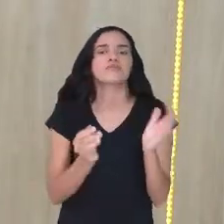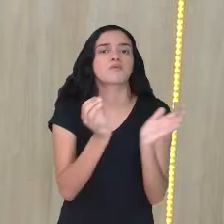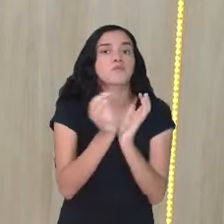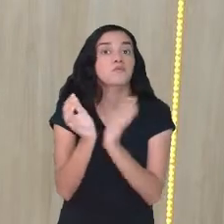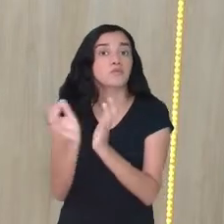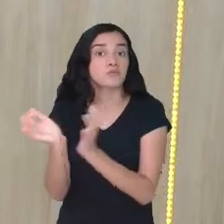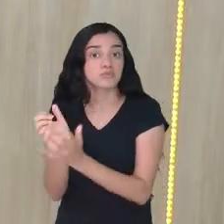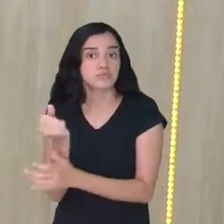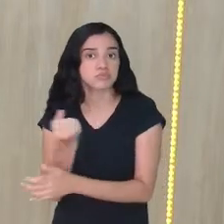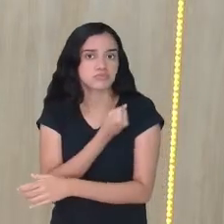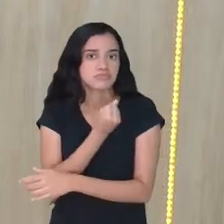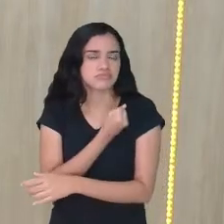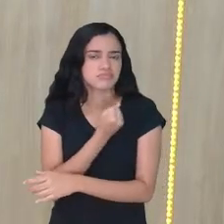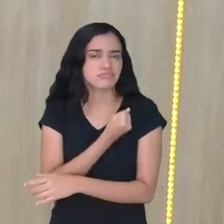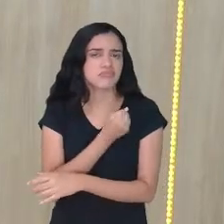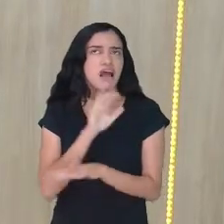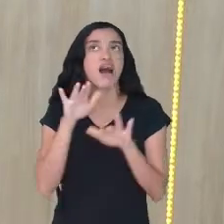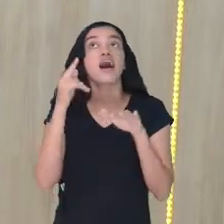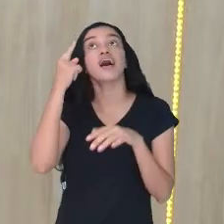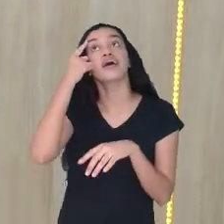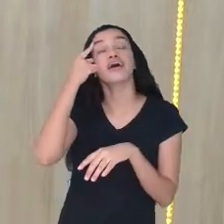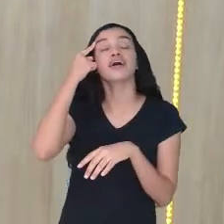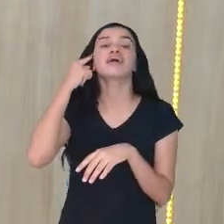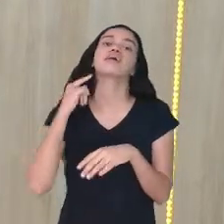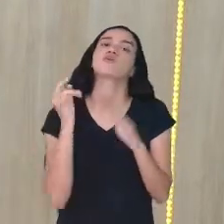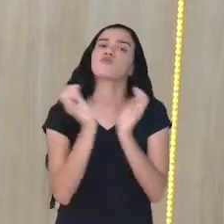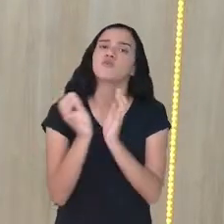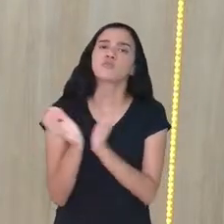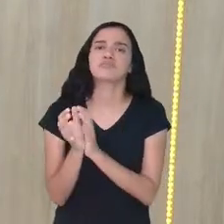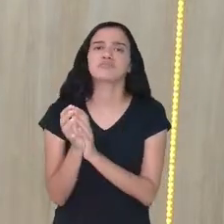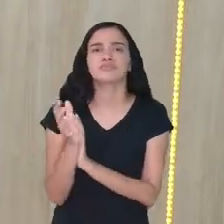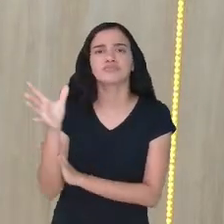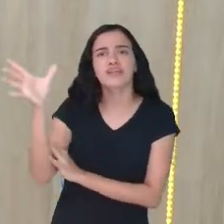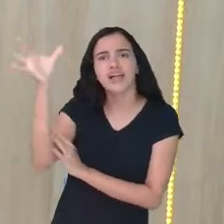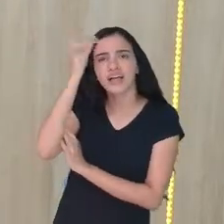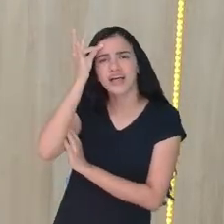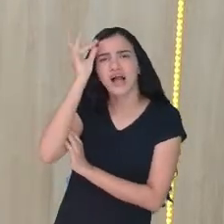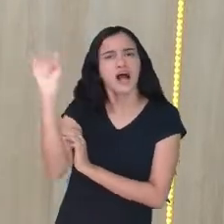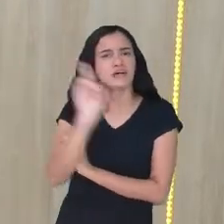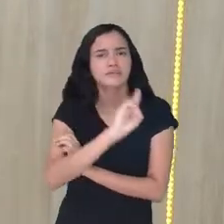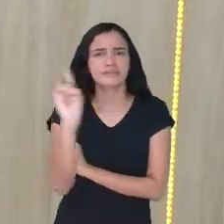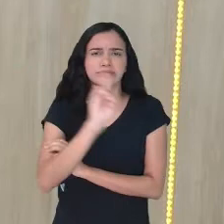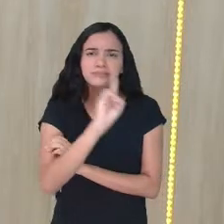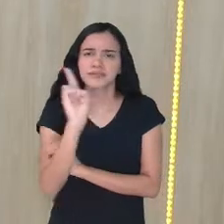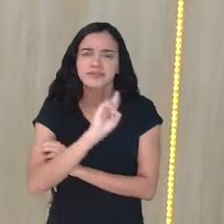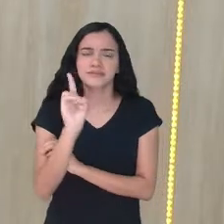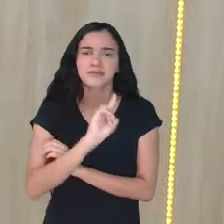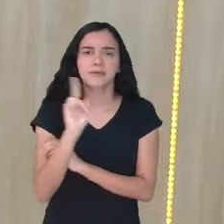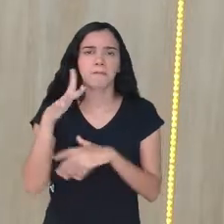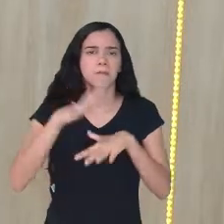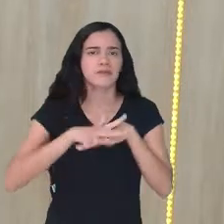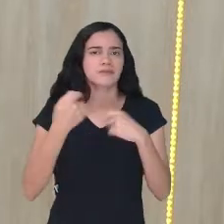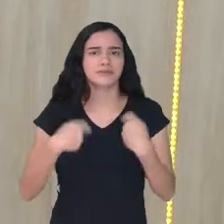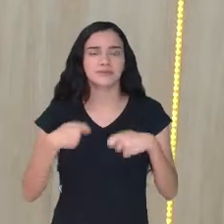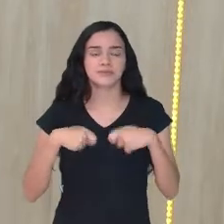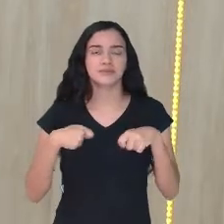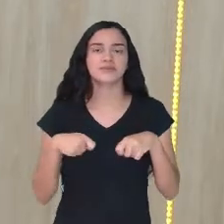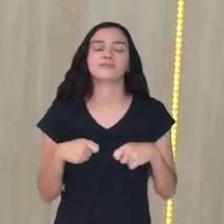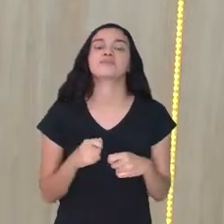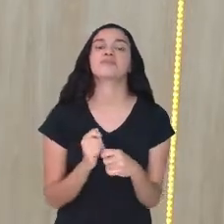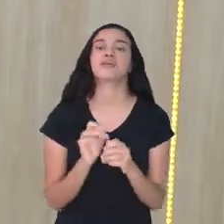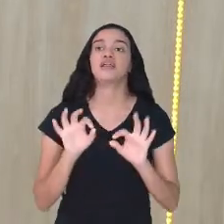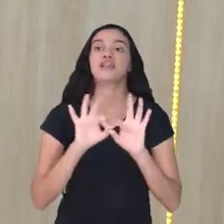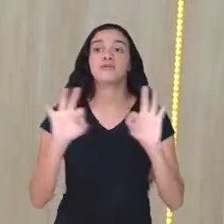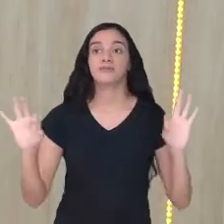tá? Porque tem gente que diz, conjunto, tem que decorar. Tem que decorar não, matemática tem que decorar não. Então, na minha reta